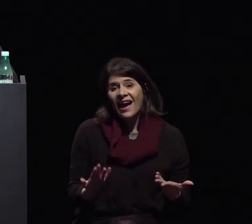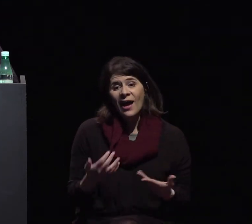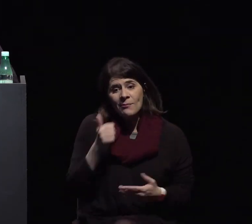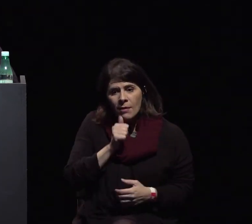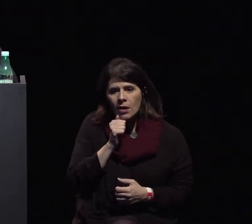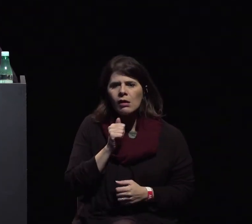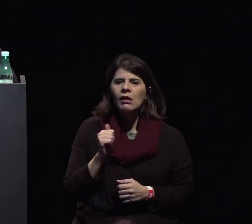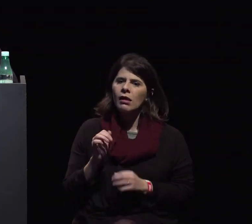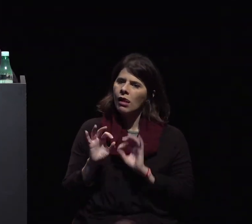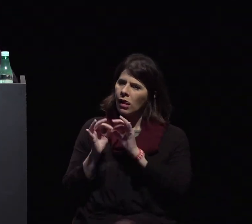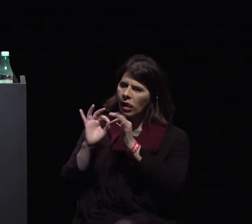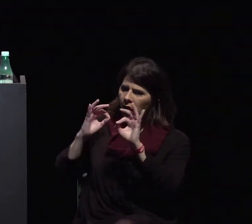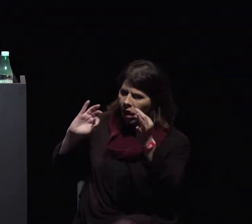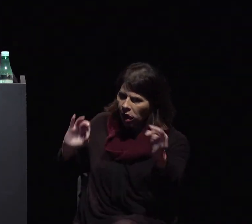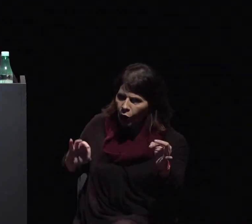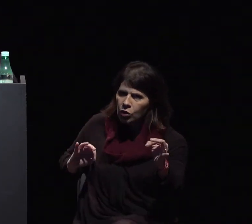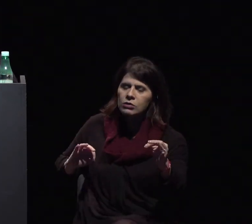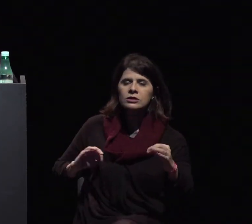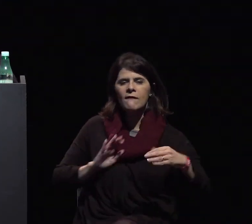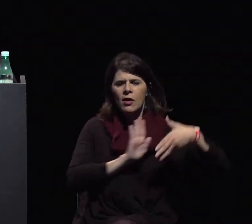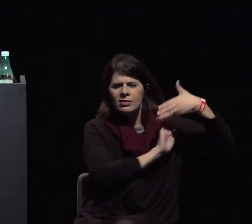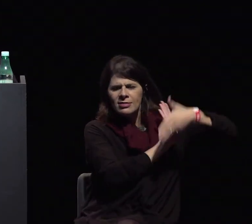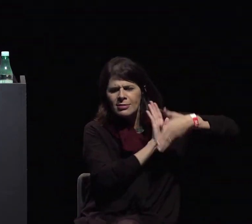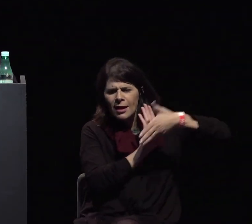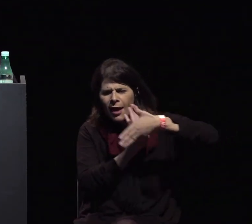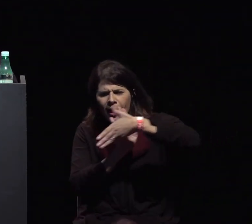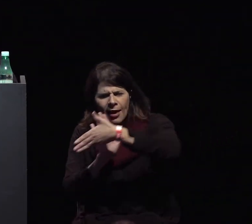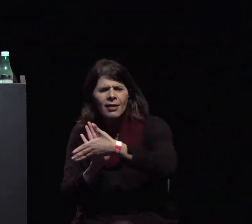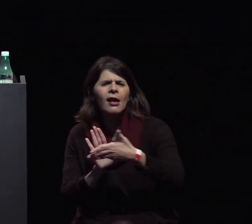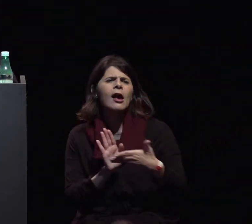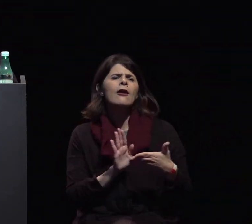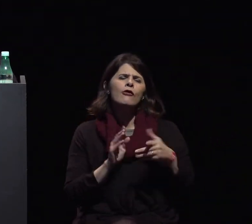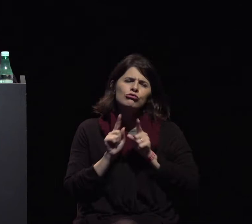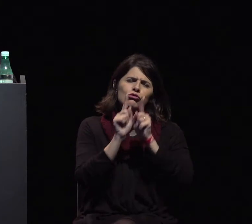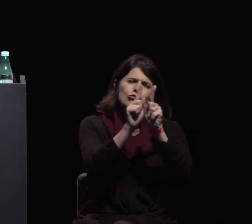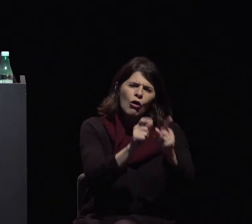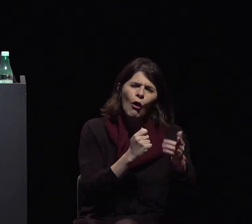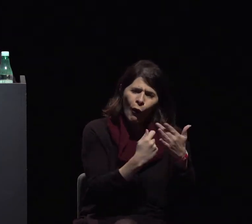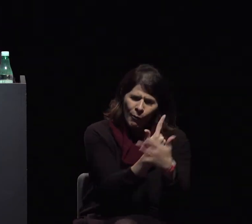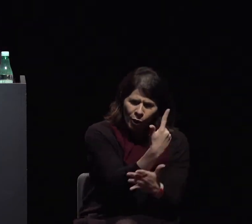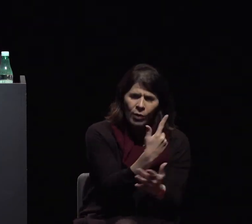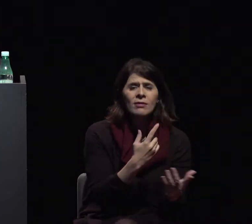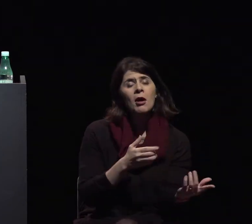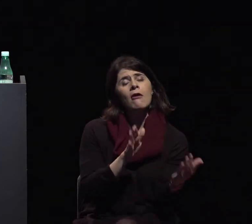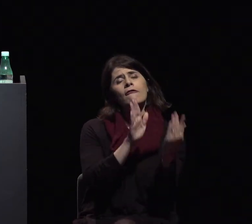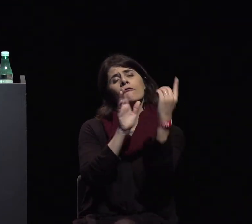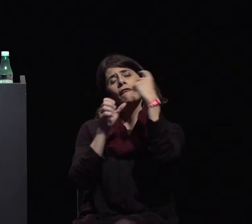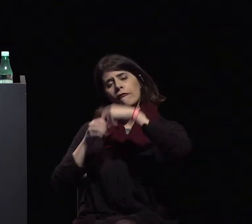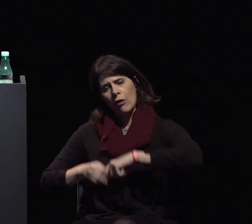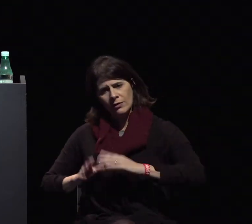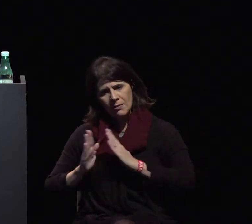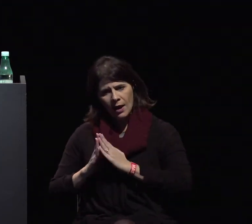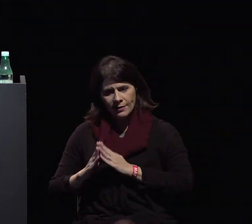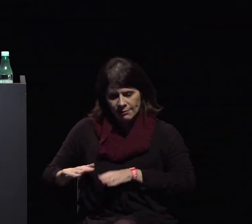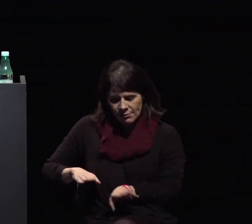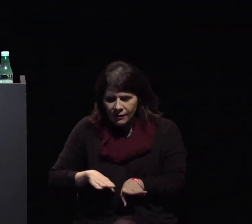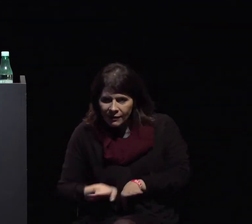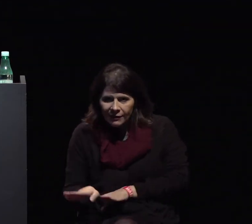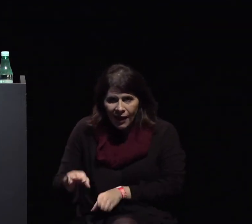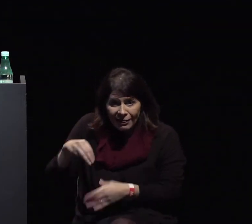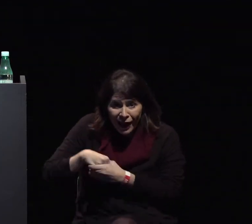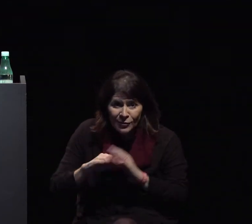depois do trabalho. E eu fiquei andando de patins dentro de casa até as 3h30. Tudo isso está na minha memória